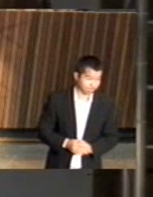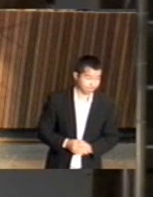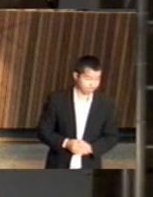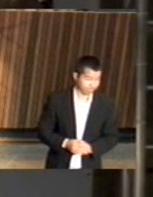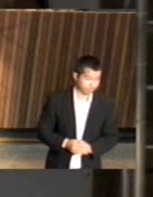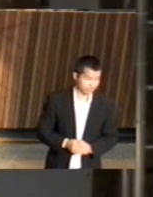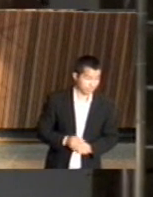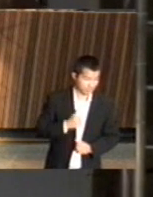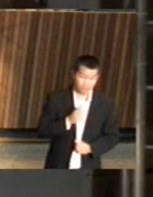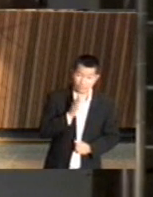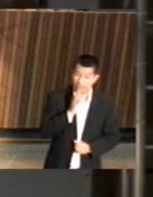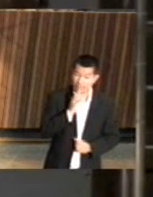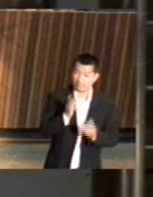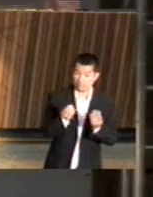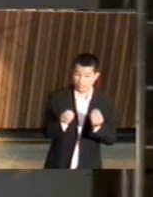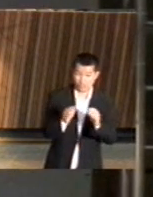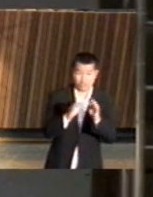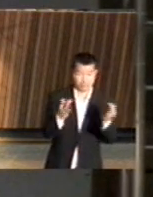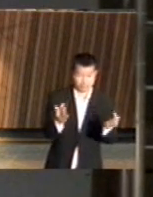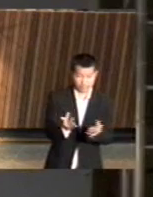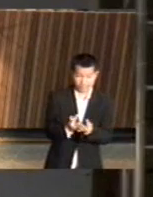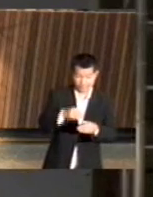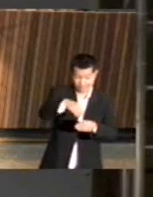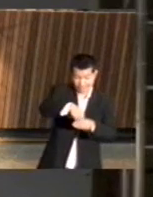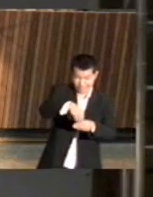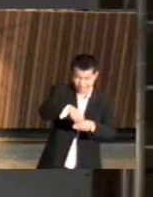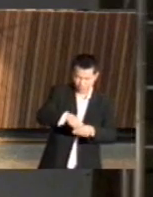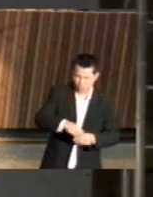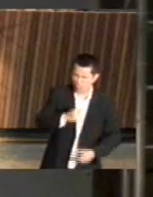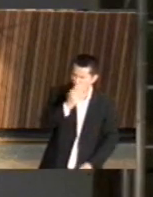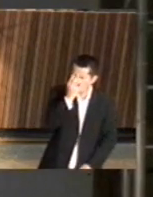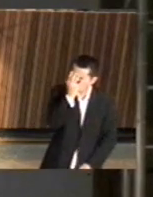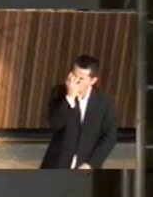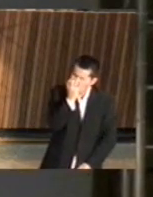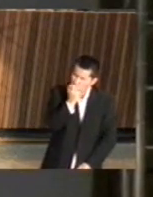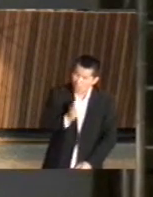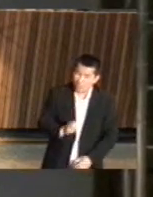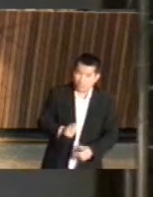gente está tendo, o jeito que a gente faz.